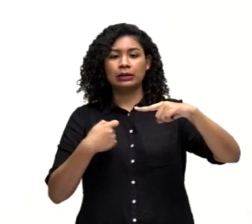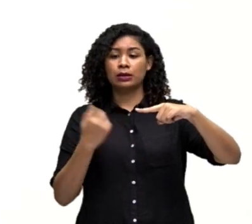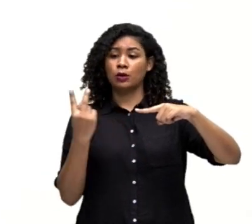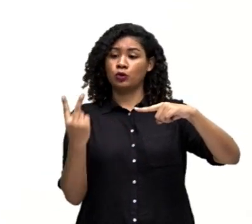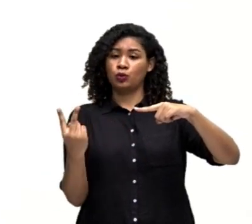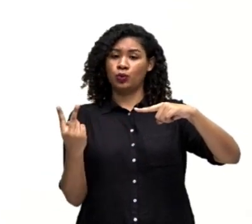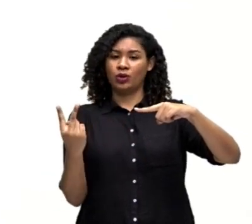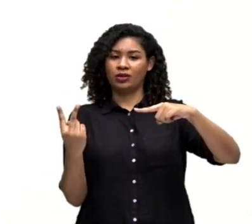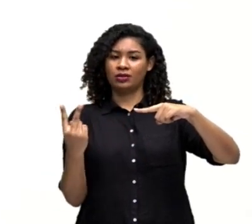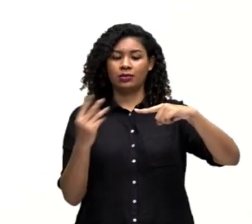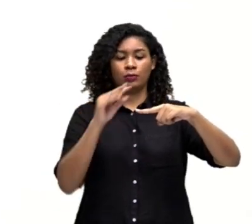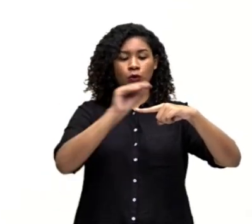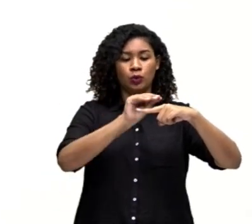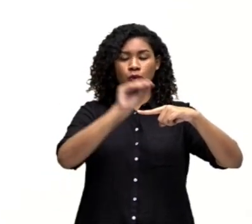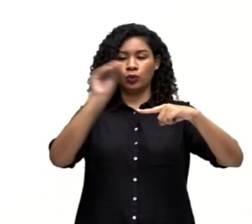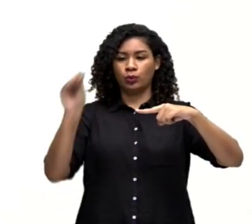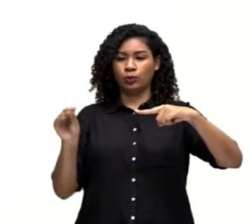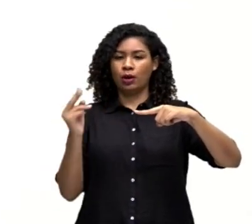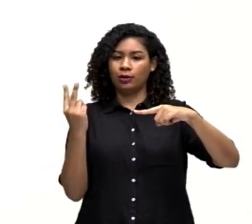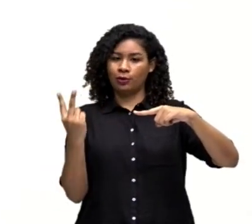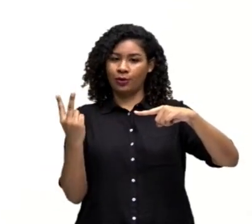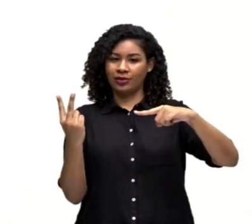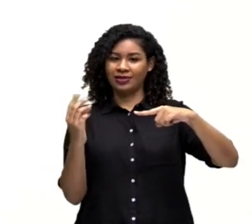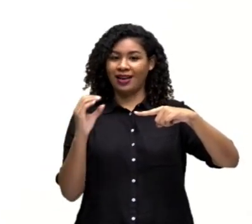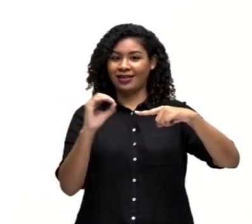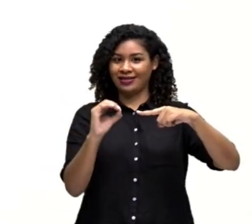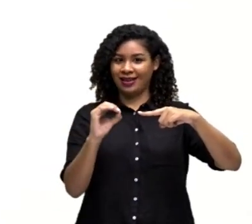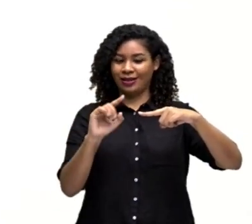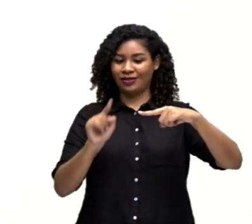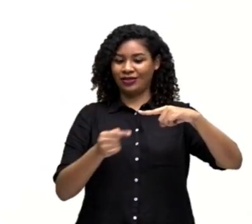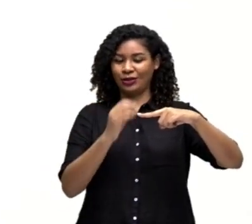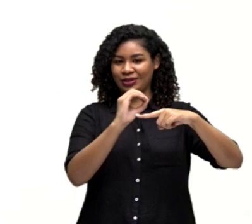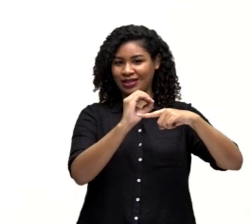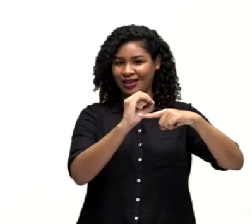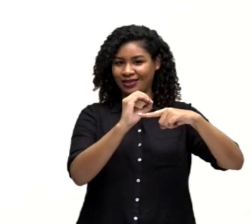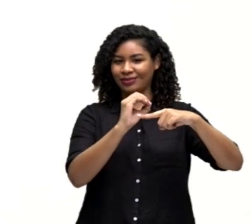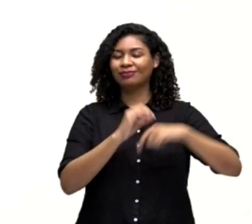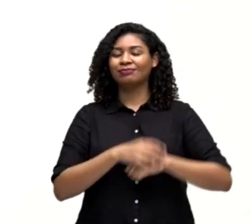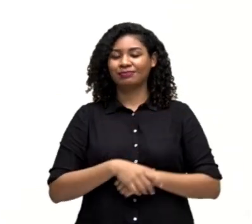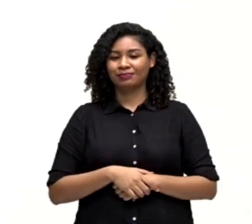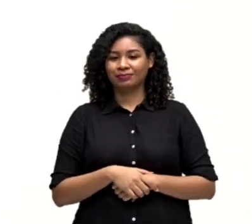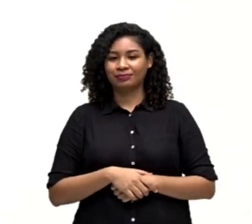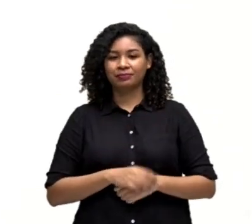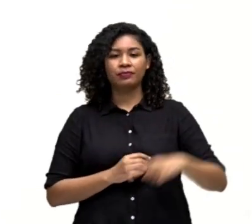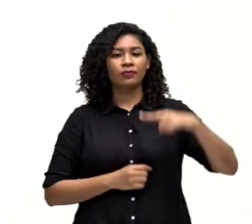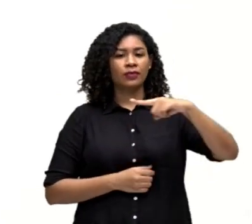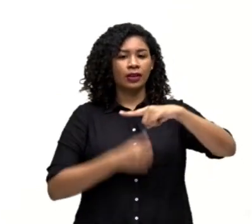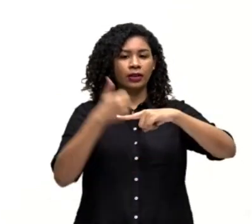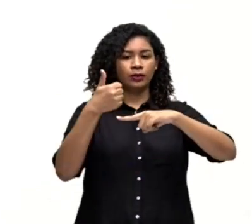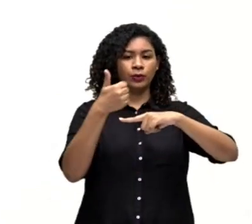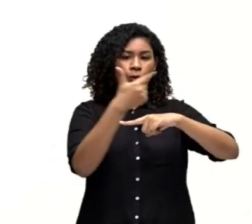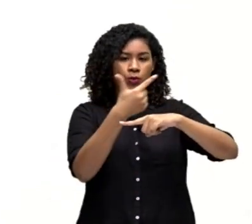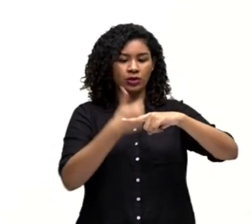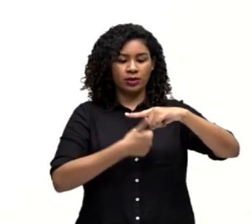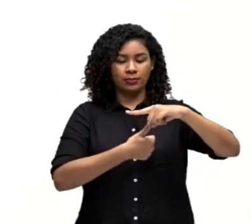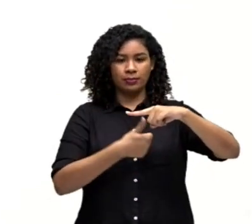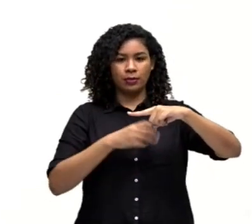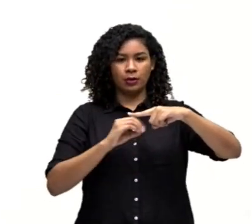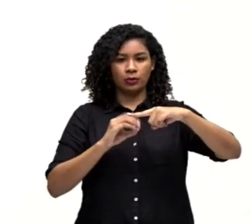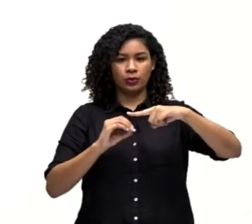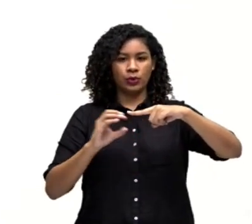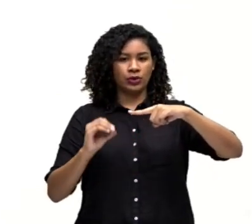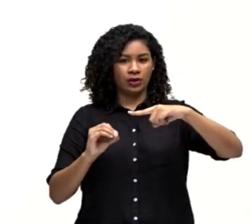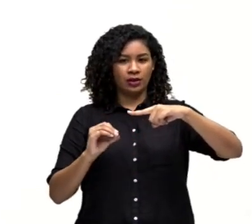decimais. Assim como também nós temos aqui 12 milésimos, não é isso? Já que o